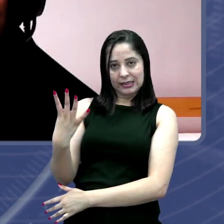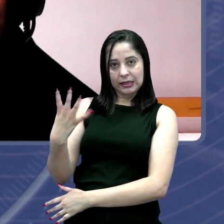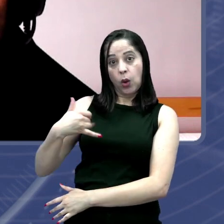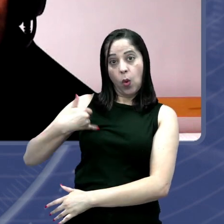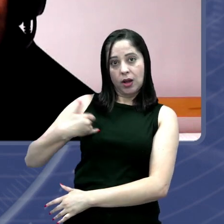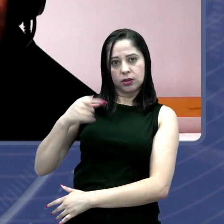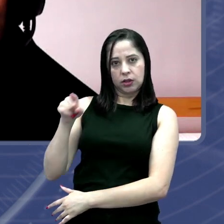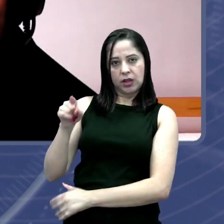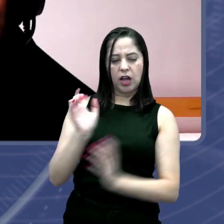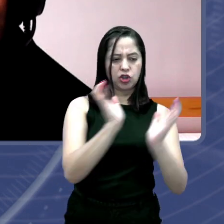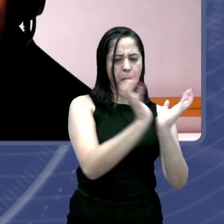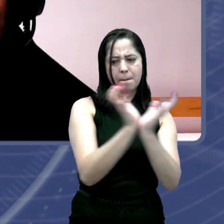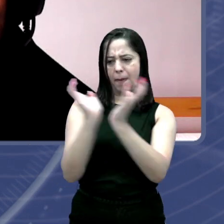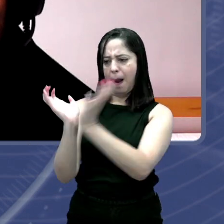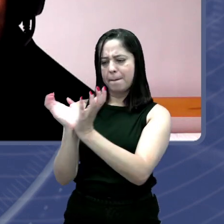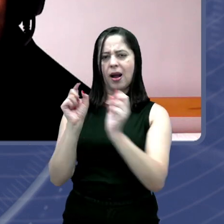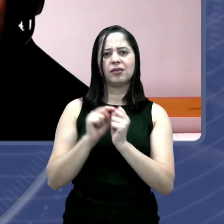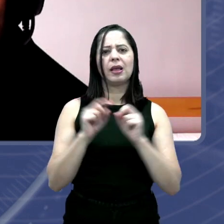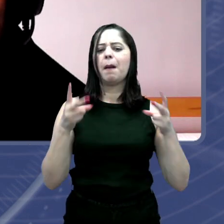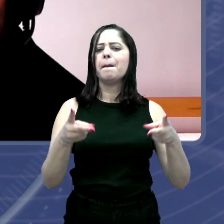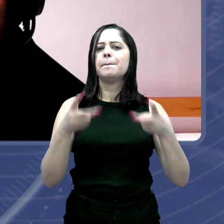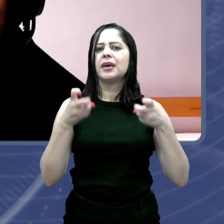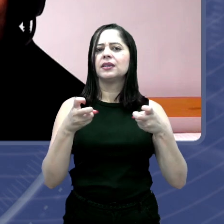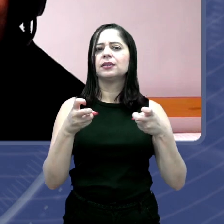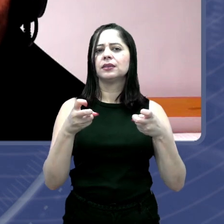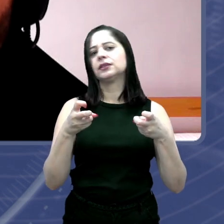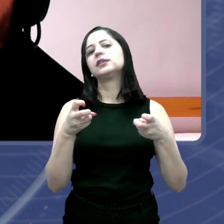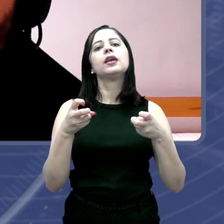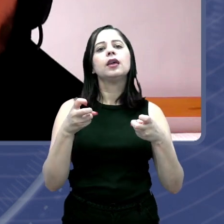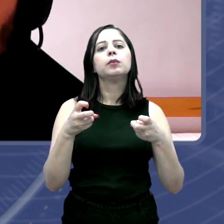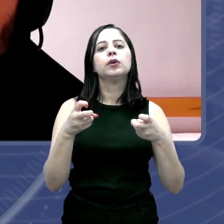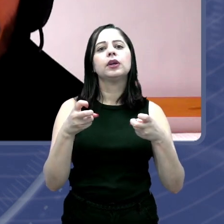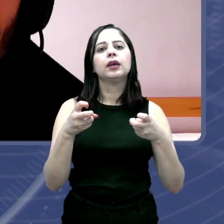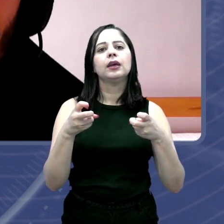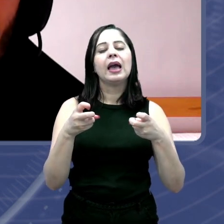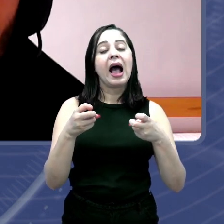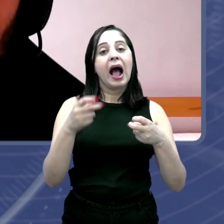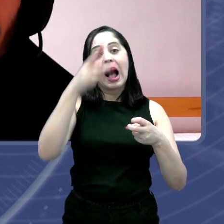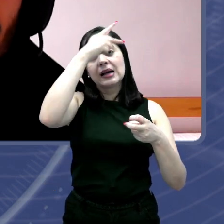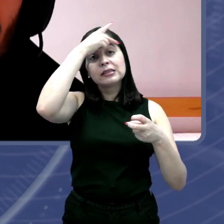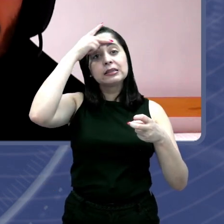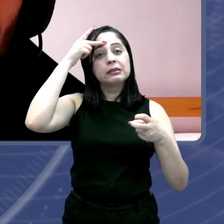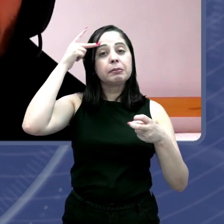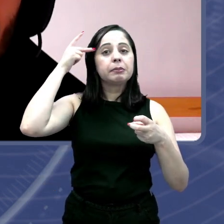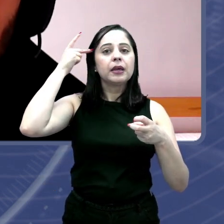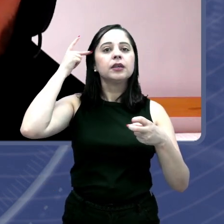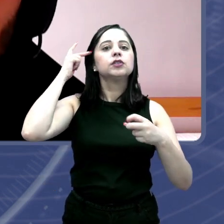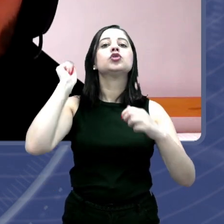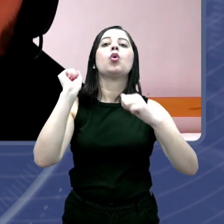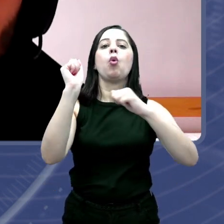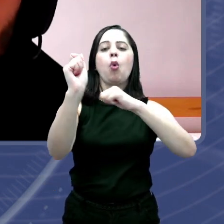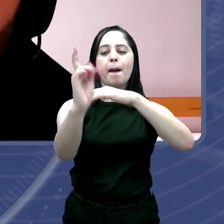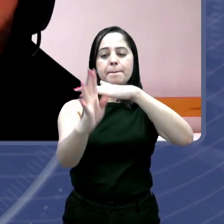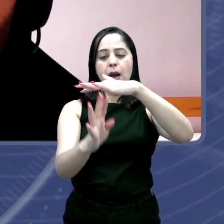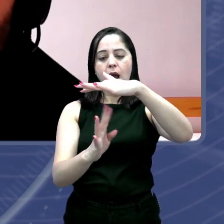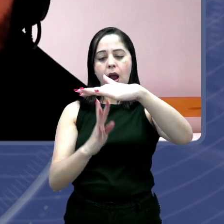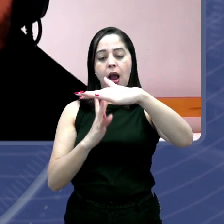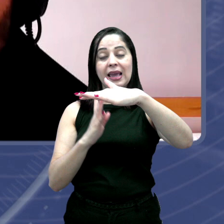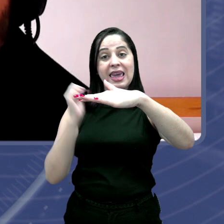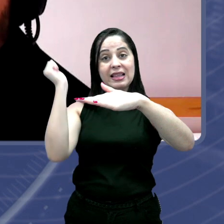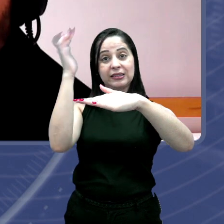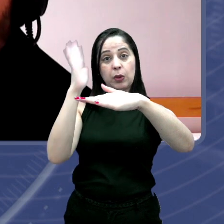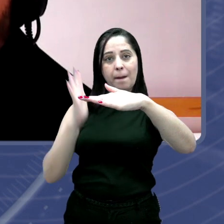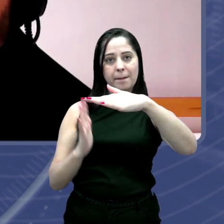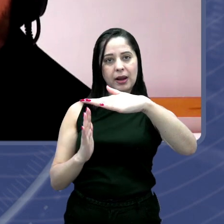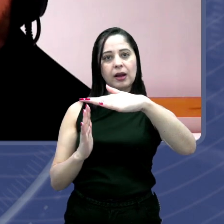64 anos. A gente percebe, muitas pessoas acabam chegando, né, com uma estrutura, um suporte a mais, né?